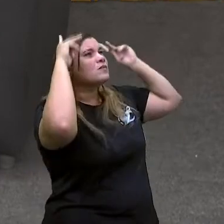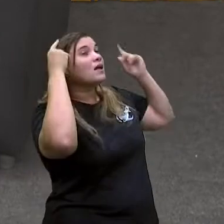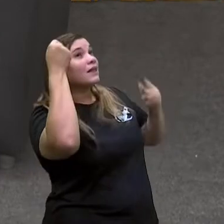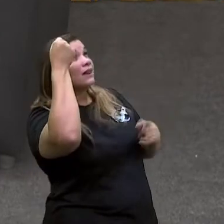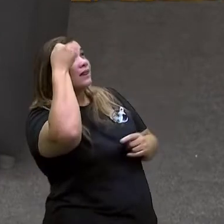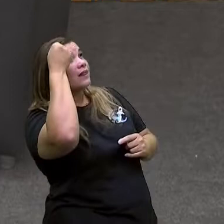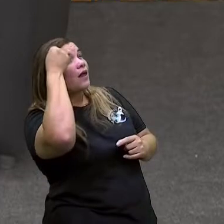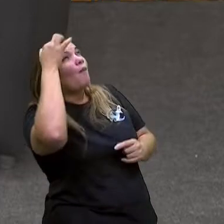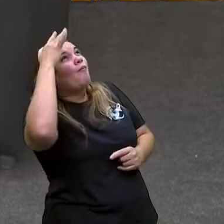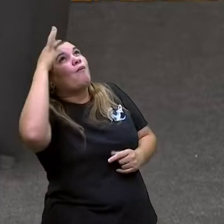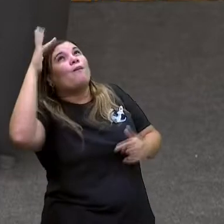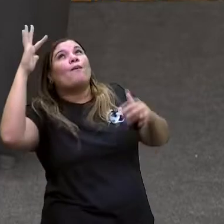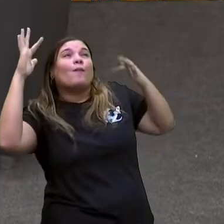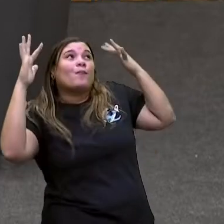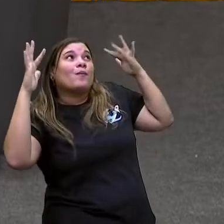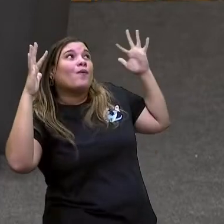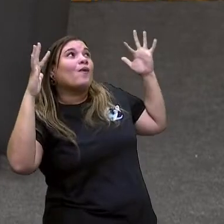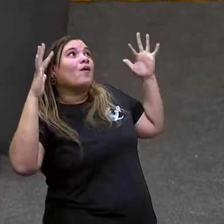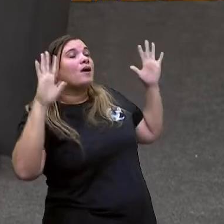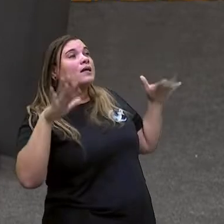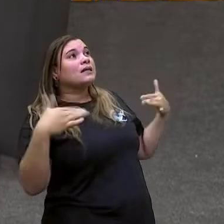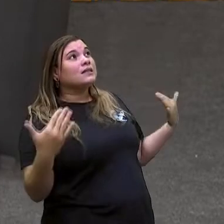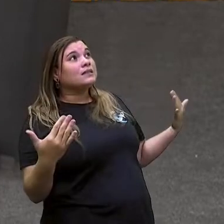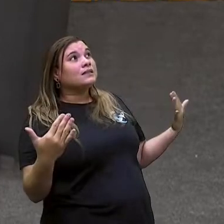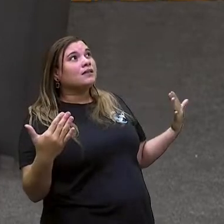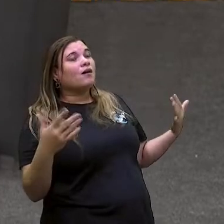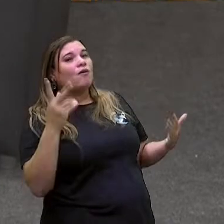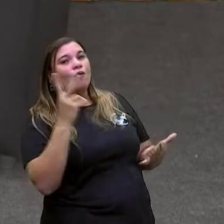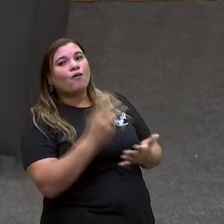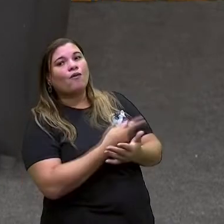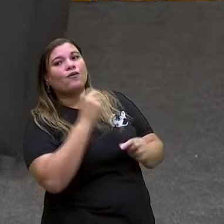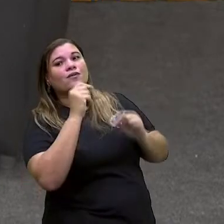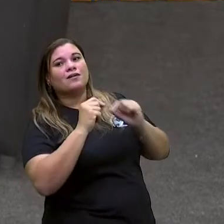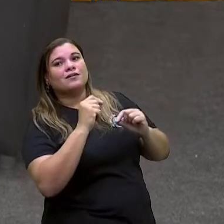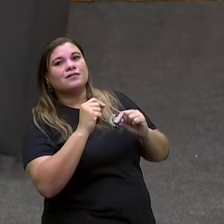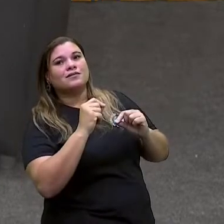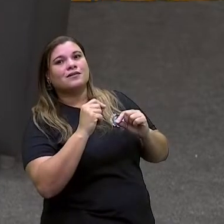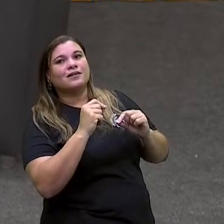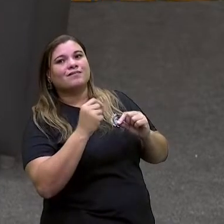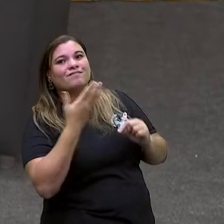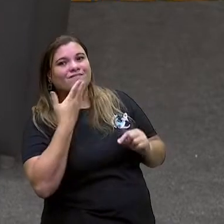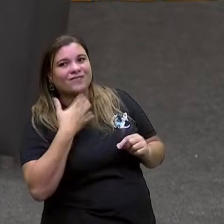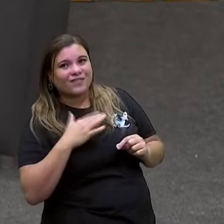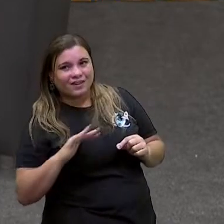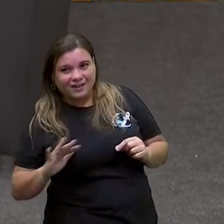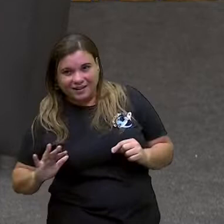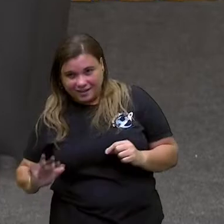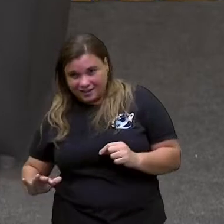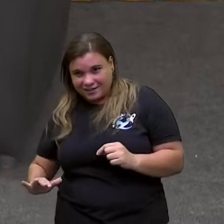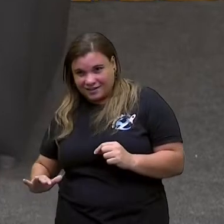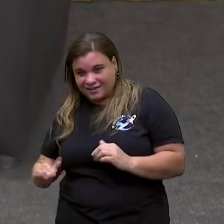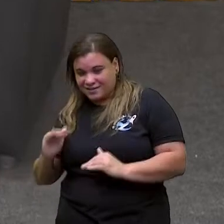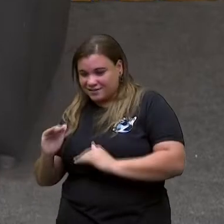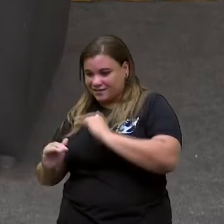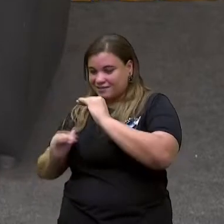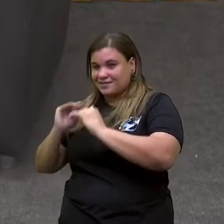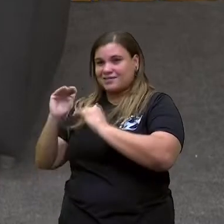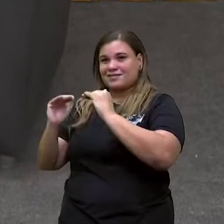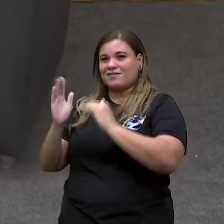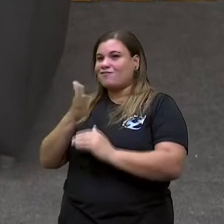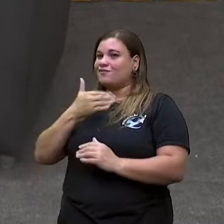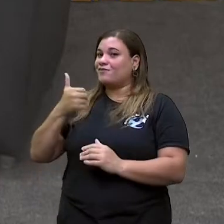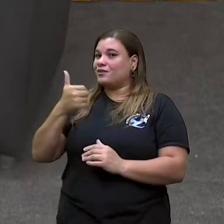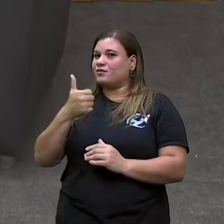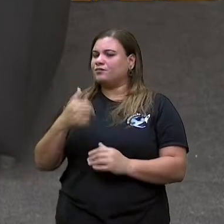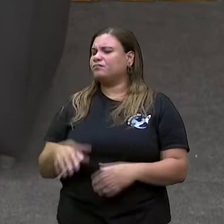a plasticidade cerebral da sua rede neural. E o que a leitura estimula em nós? Ó, boa pergunta.